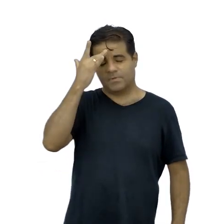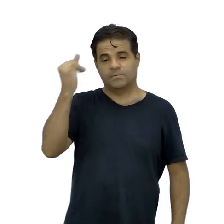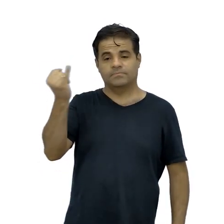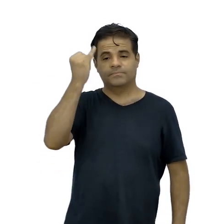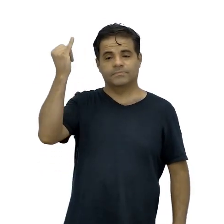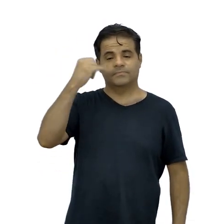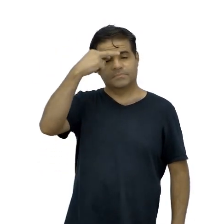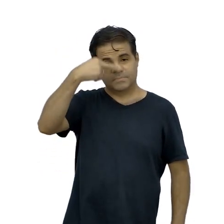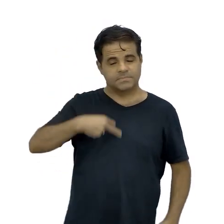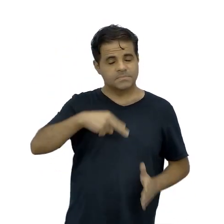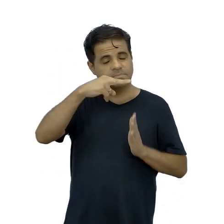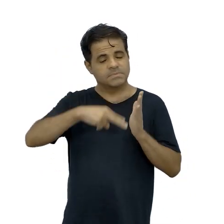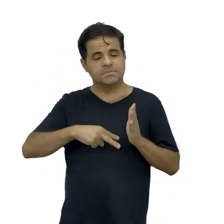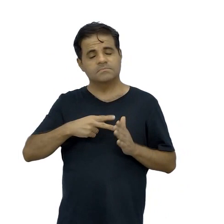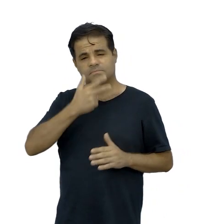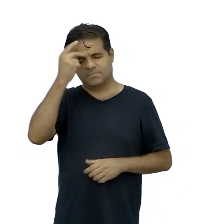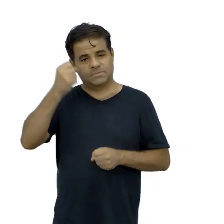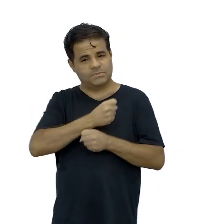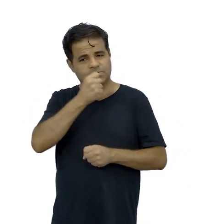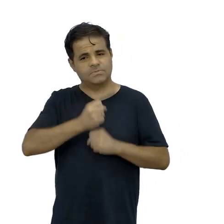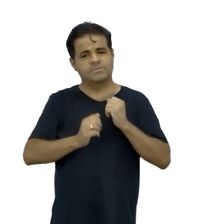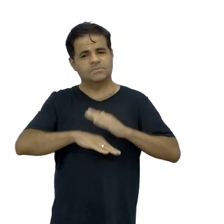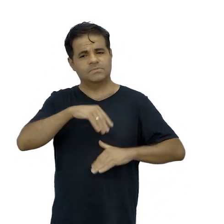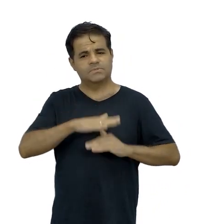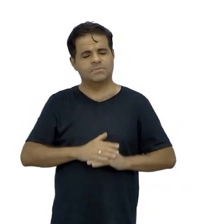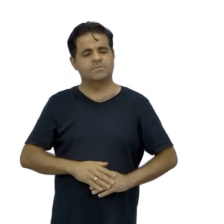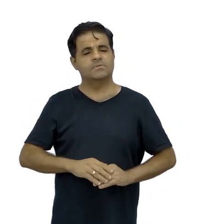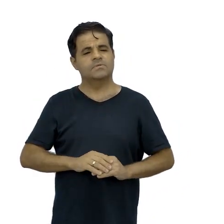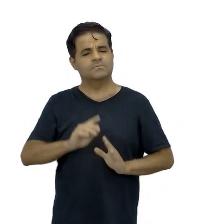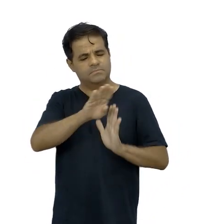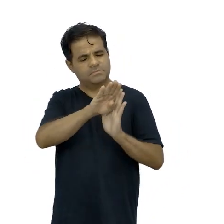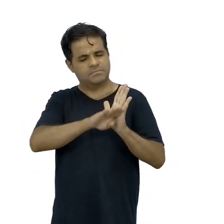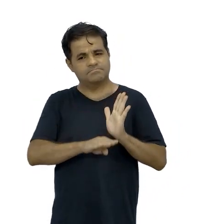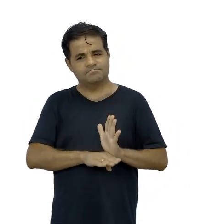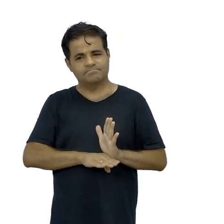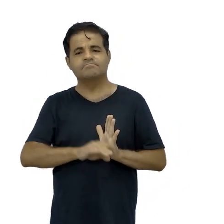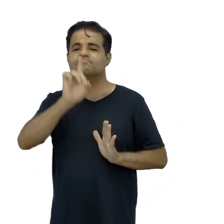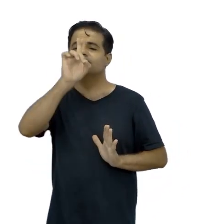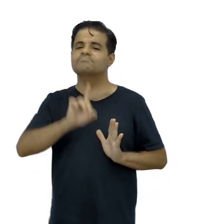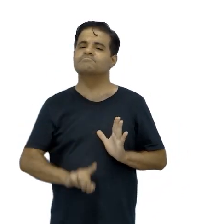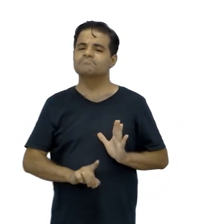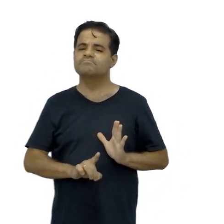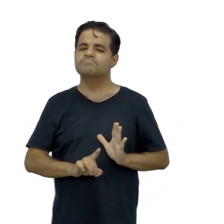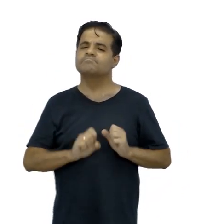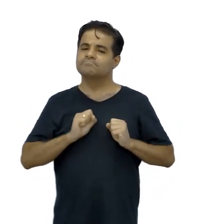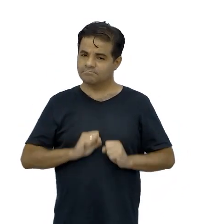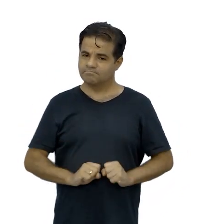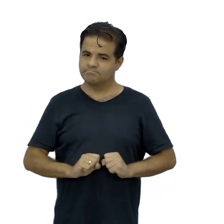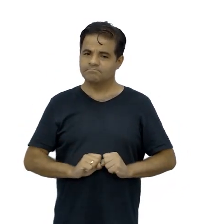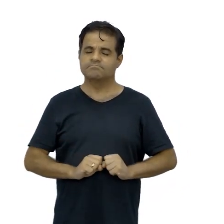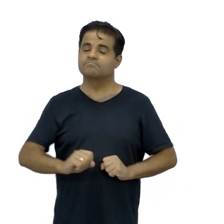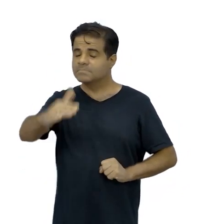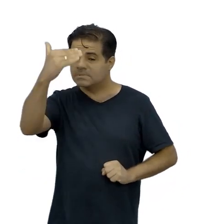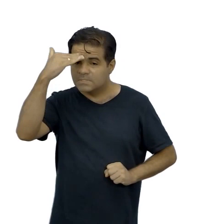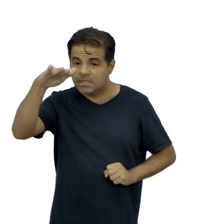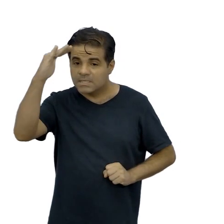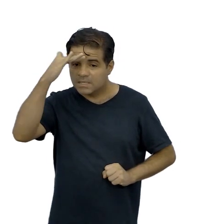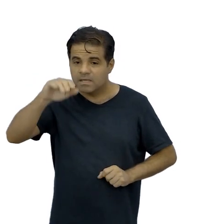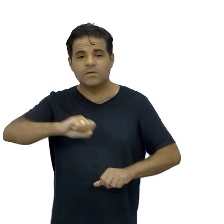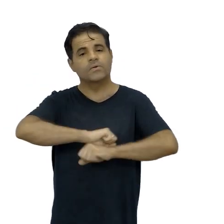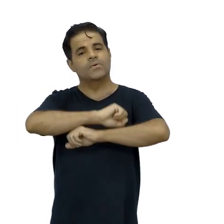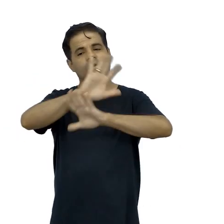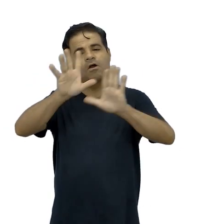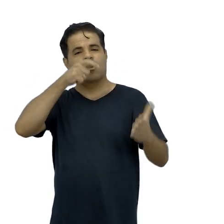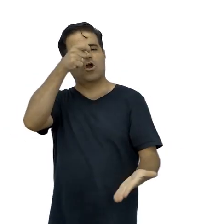E ler para se construir como cidadão pleno de direitos e deveres, podendo exercer, compreender